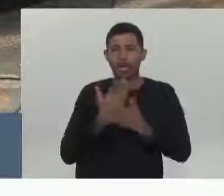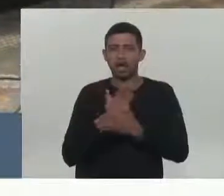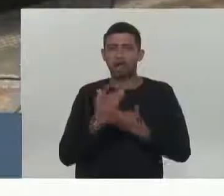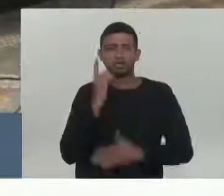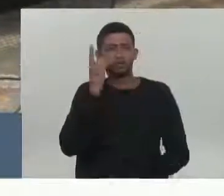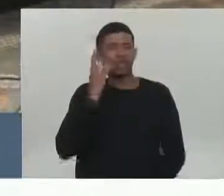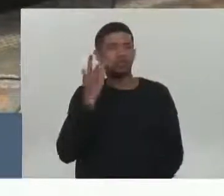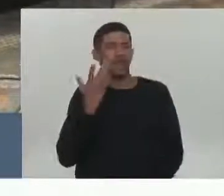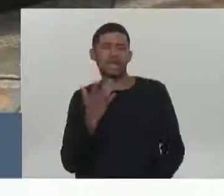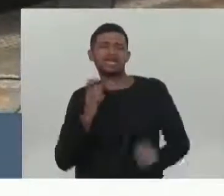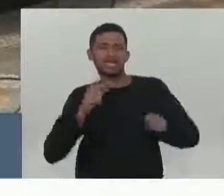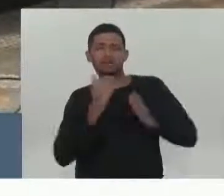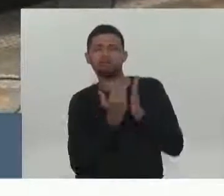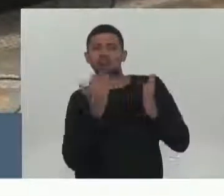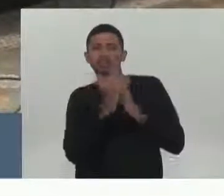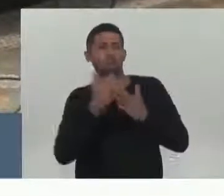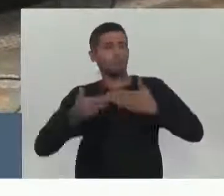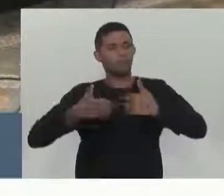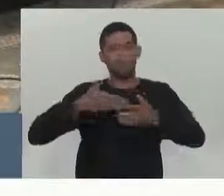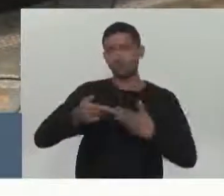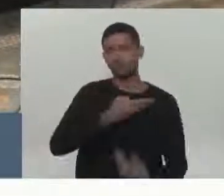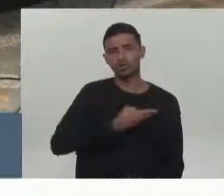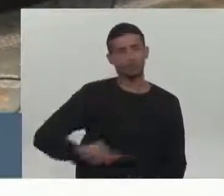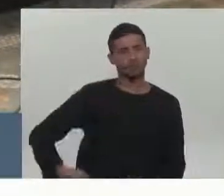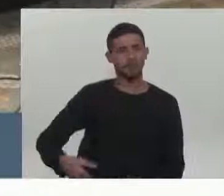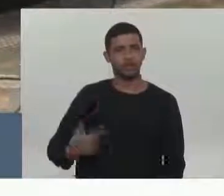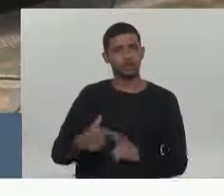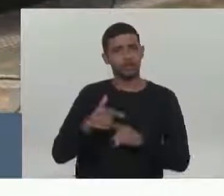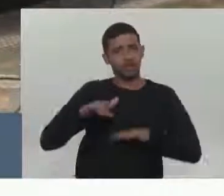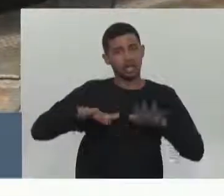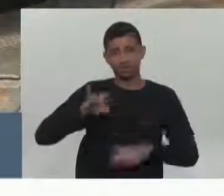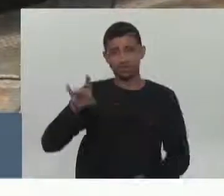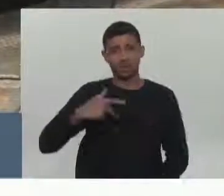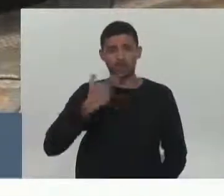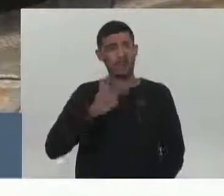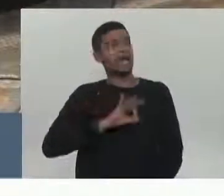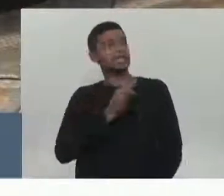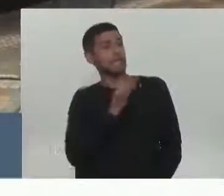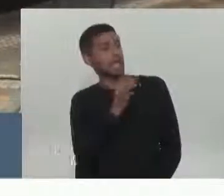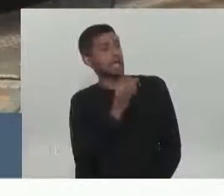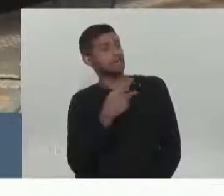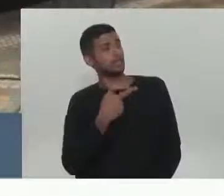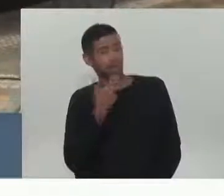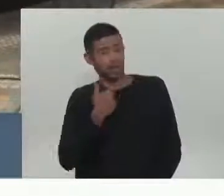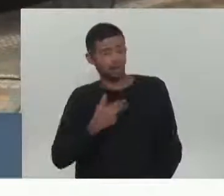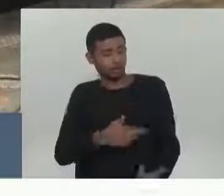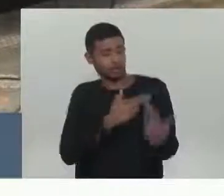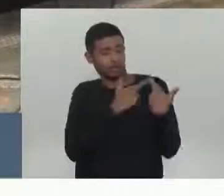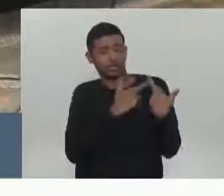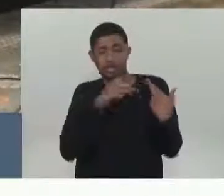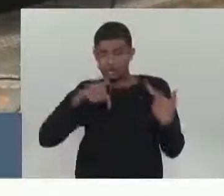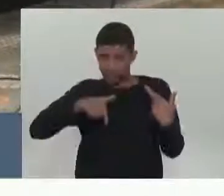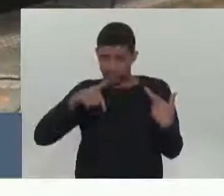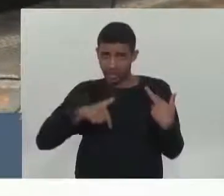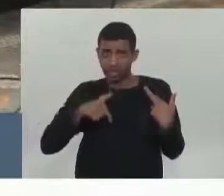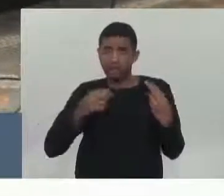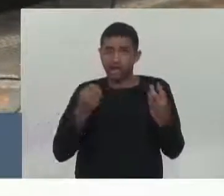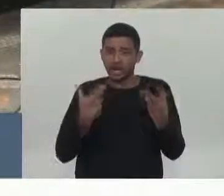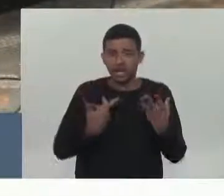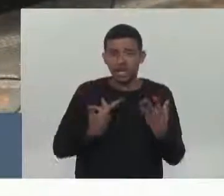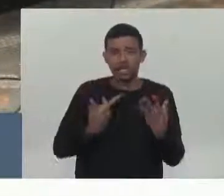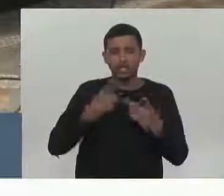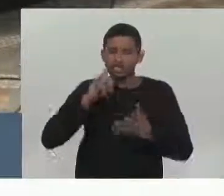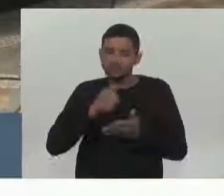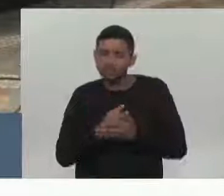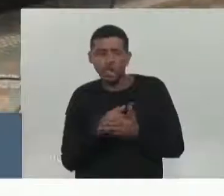avançar, independente do governo, porque às vezes também é uma questão de afirmar o papel do parlamento em definir leis, em